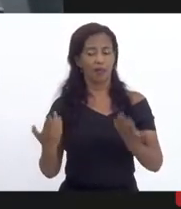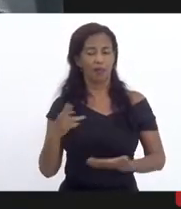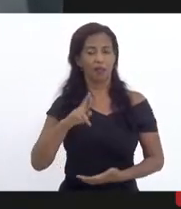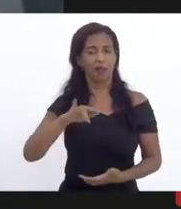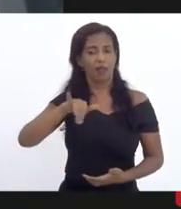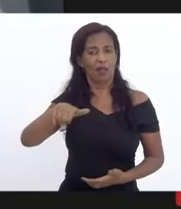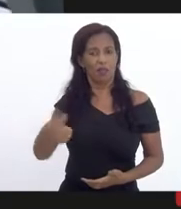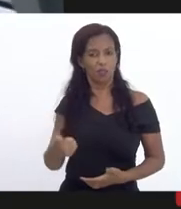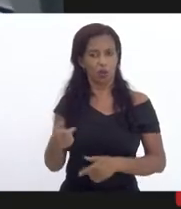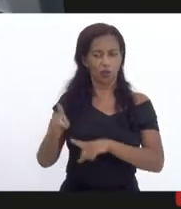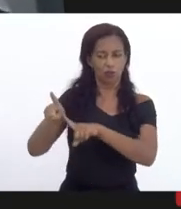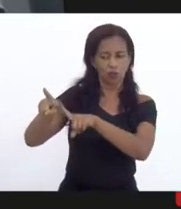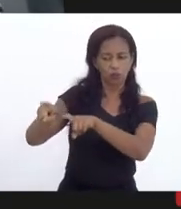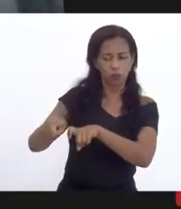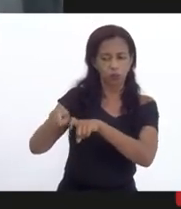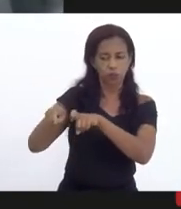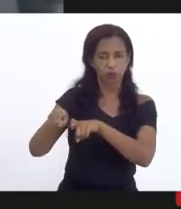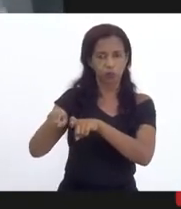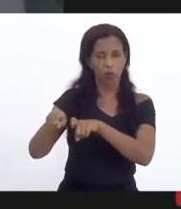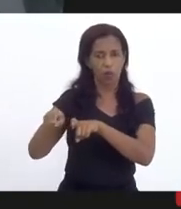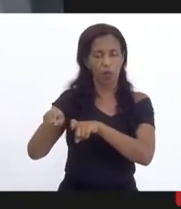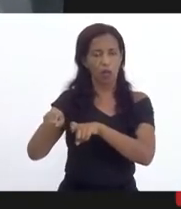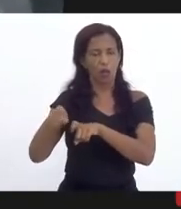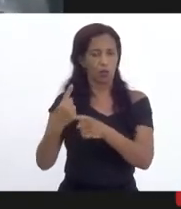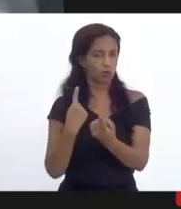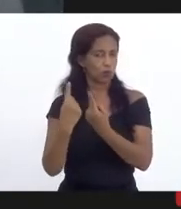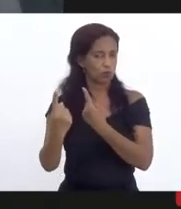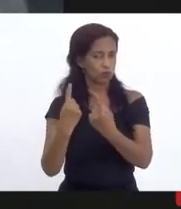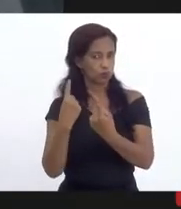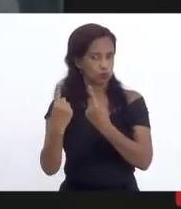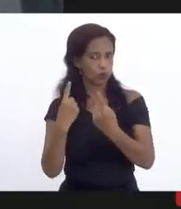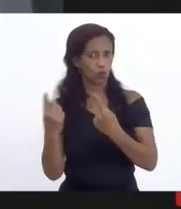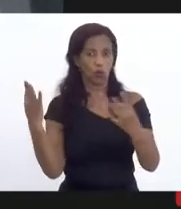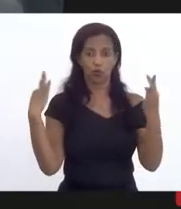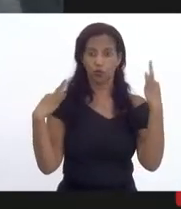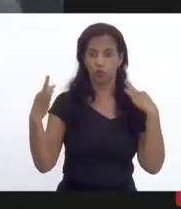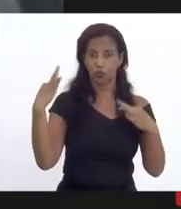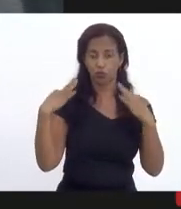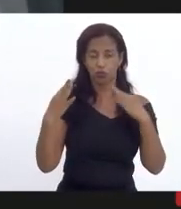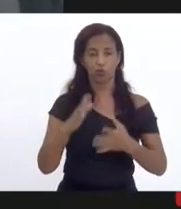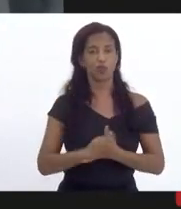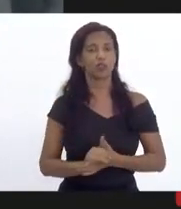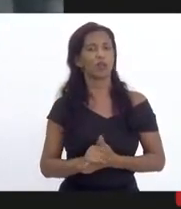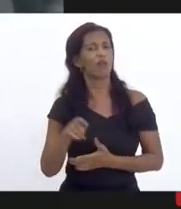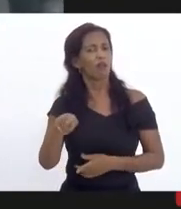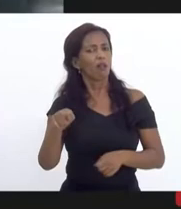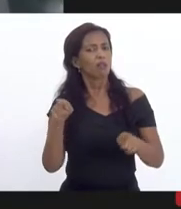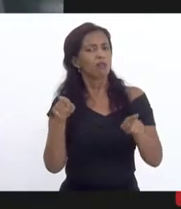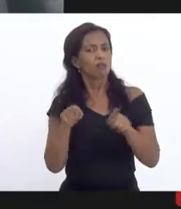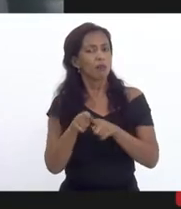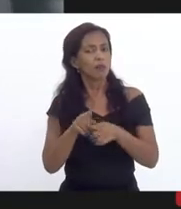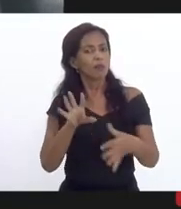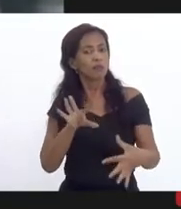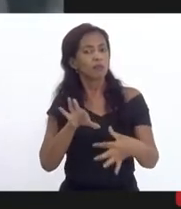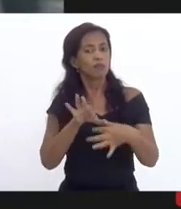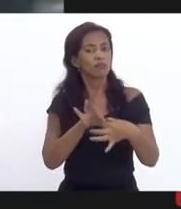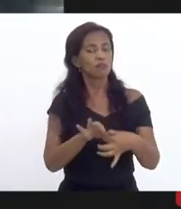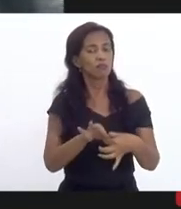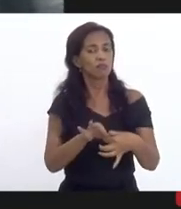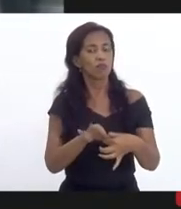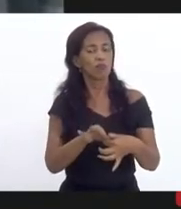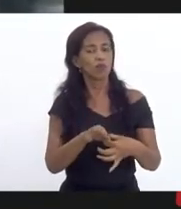RJs interiorizarem os nossos visitantes, os nossos turistas, elas também servem de ligação entre